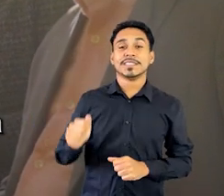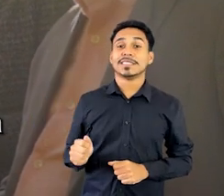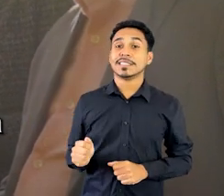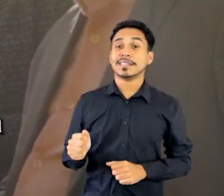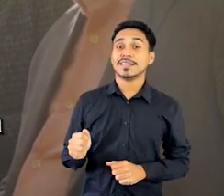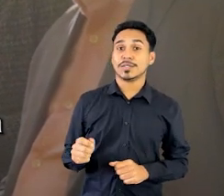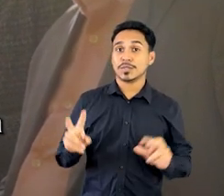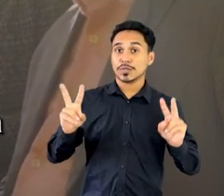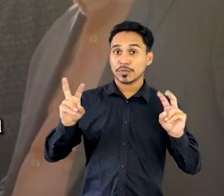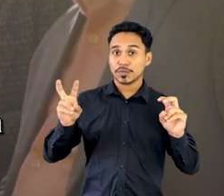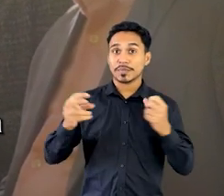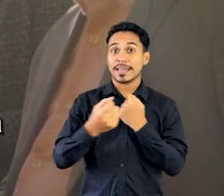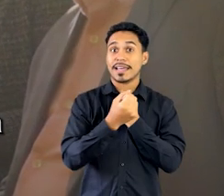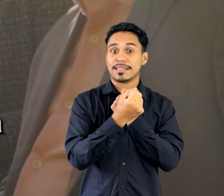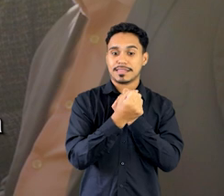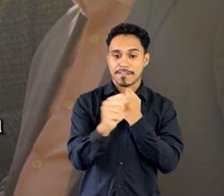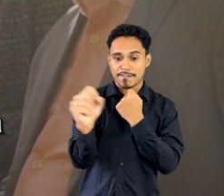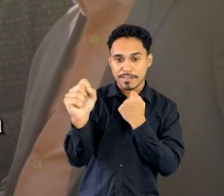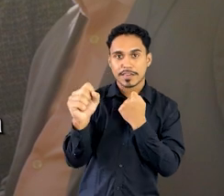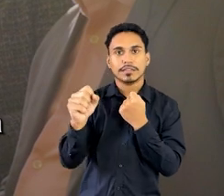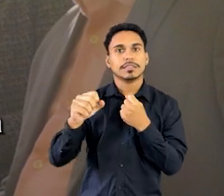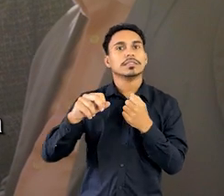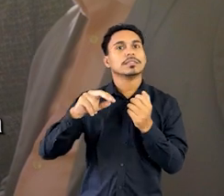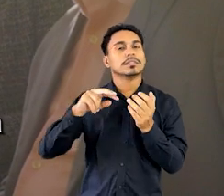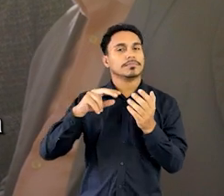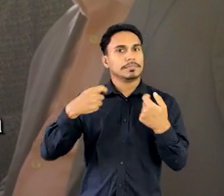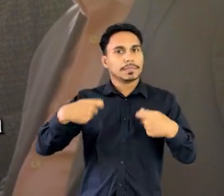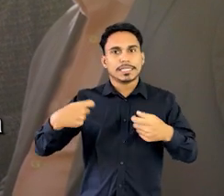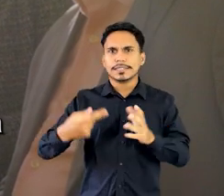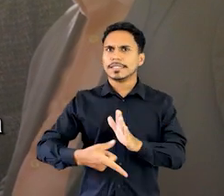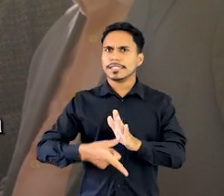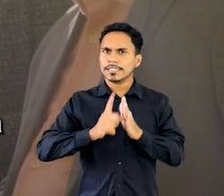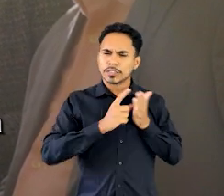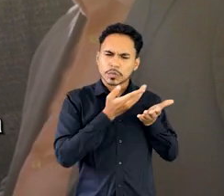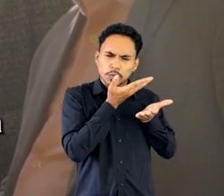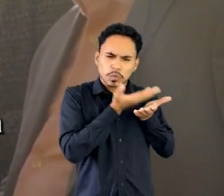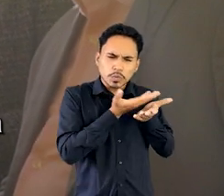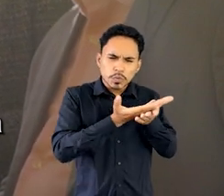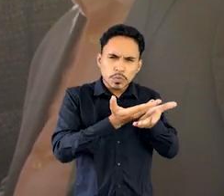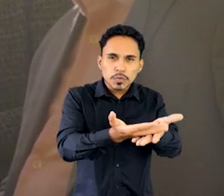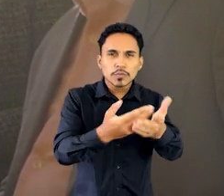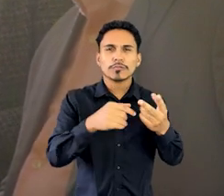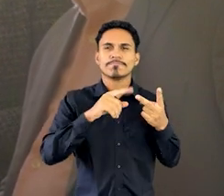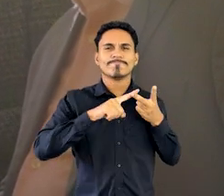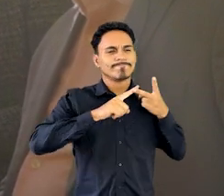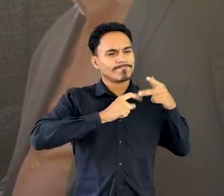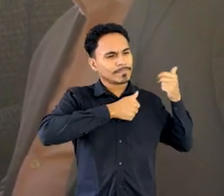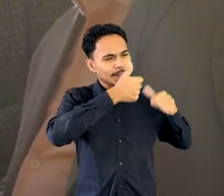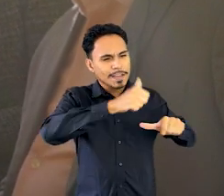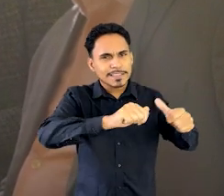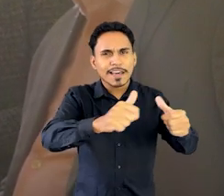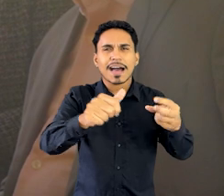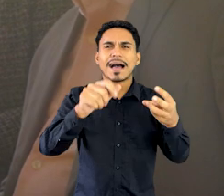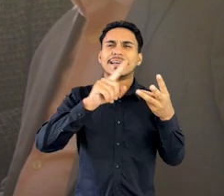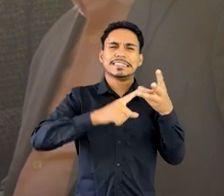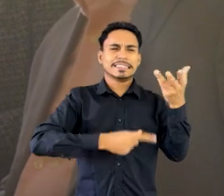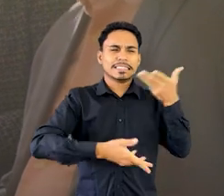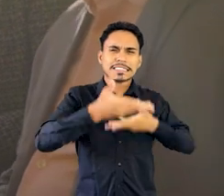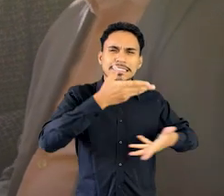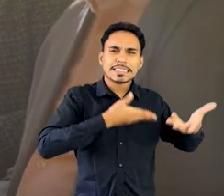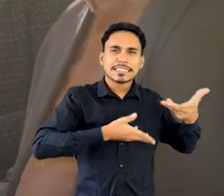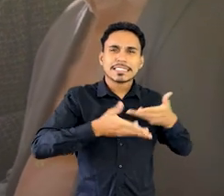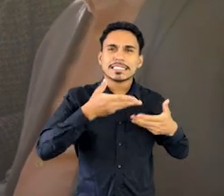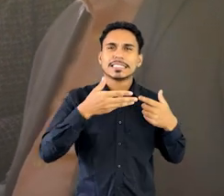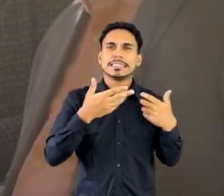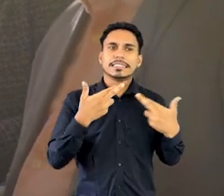gancho um pouco do que você falou essa defesa ela é feita com base em muito estudo né Eh análises trabalhos